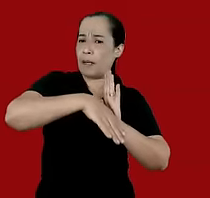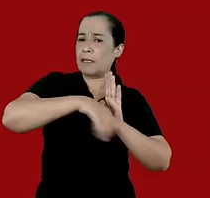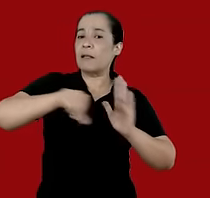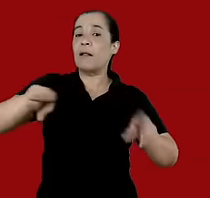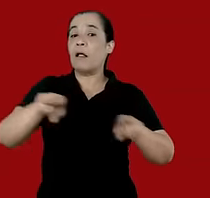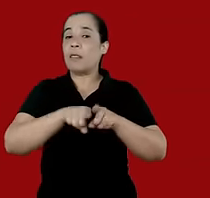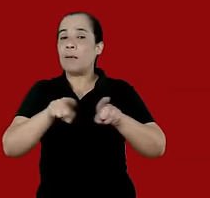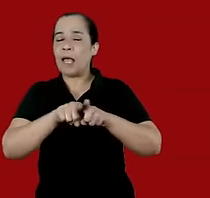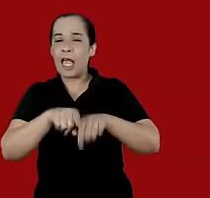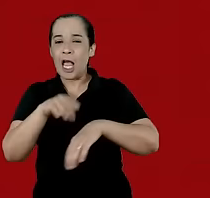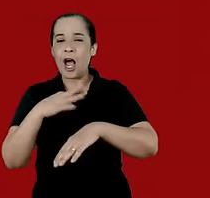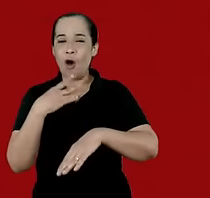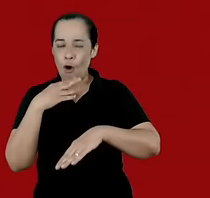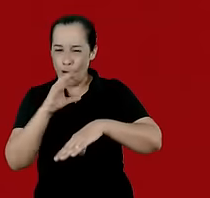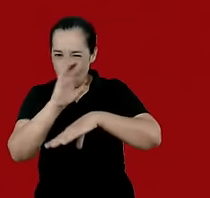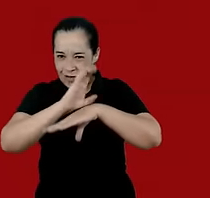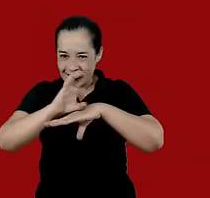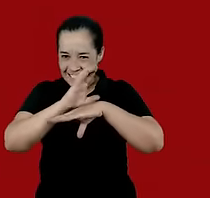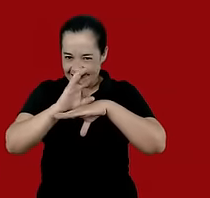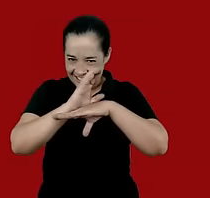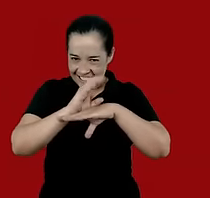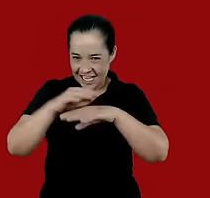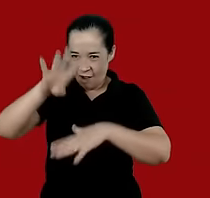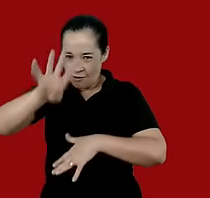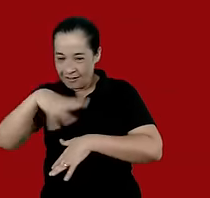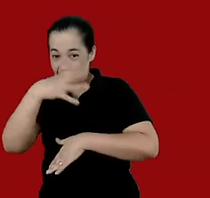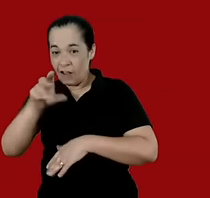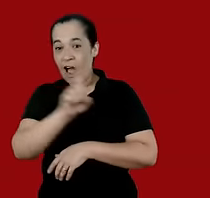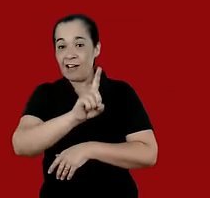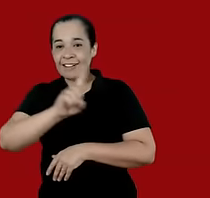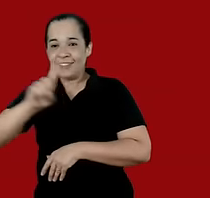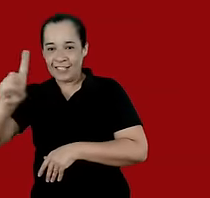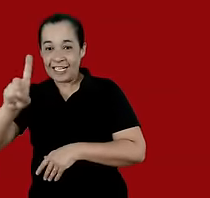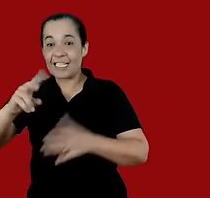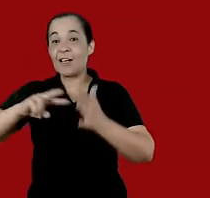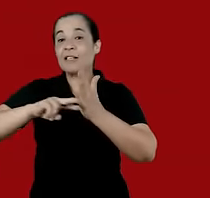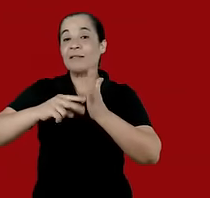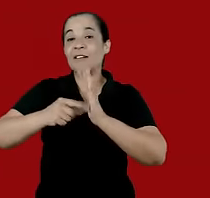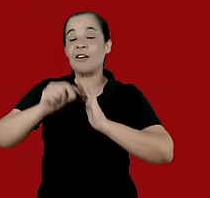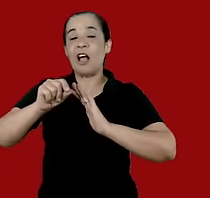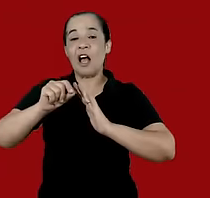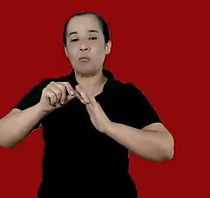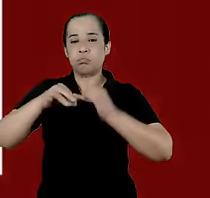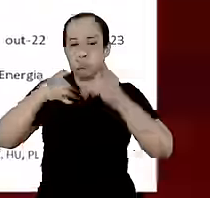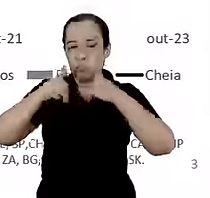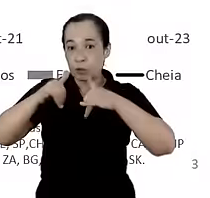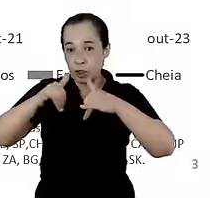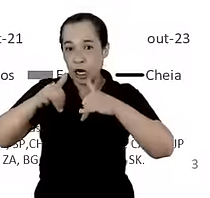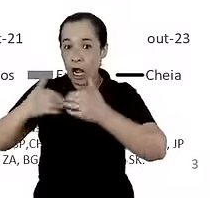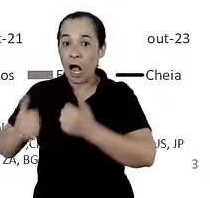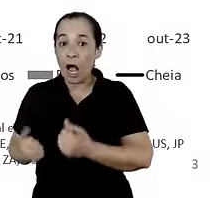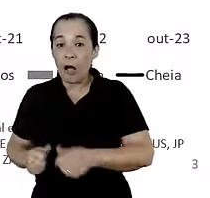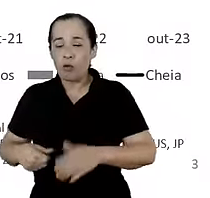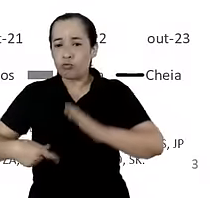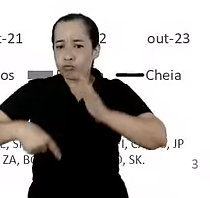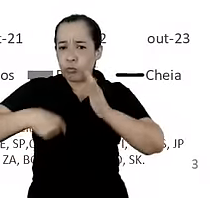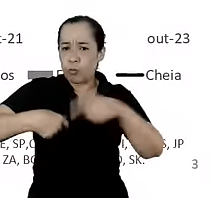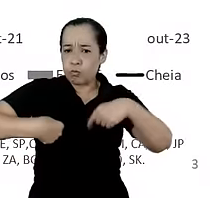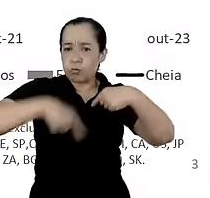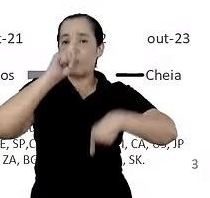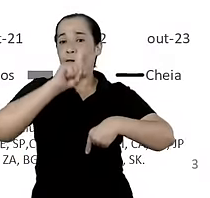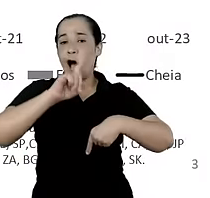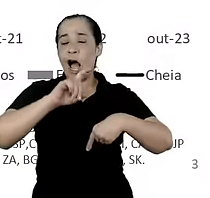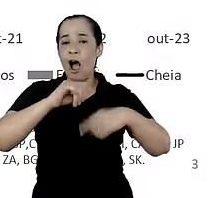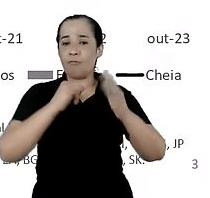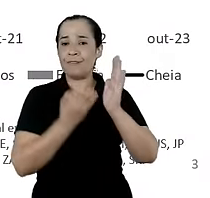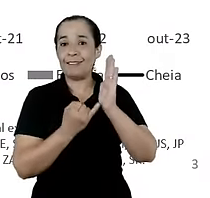cinzas no gráfico à direita que é é a parte de energia contribuindo pra inflação e depois mais recentemente contribuindo